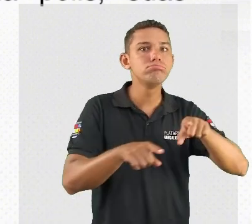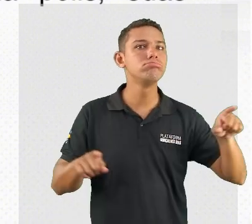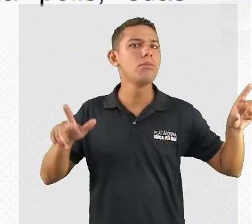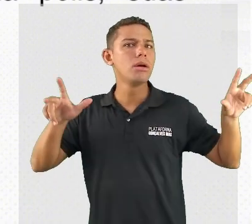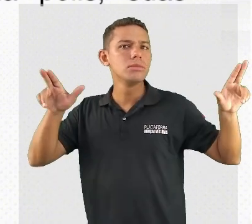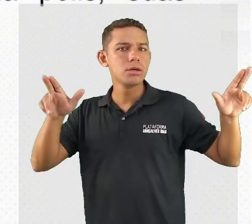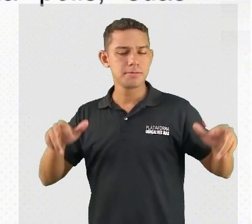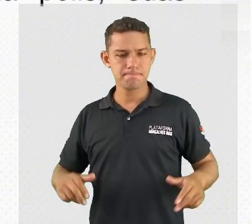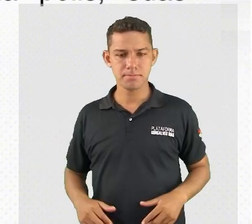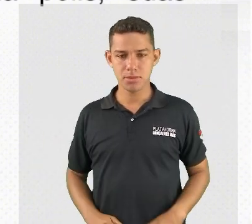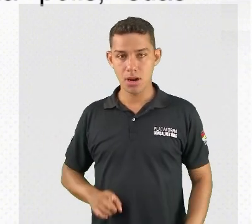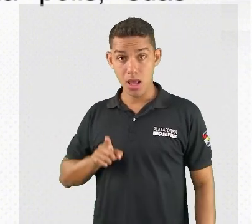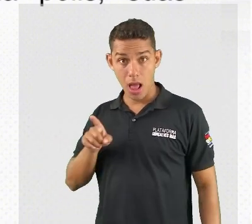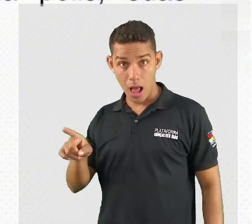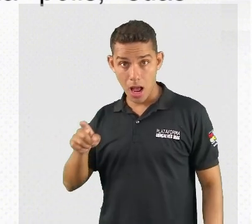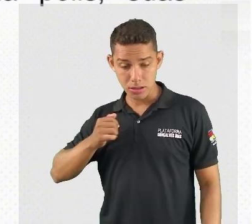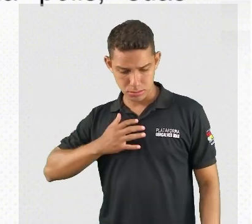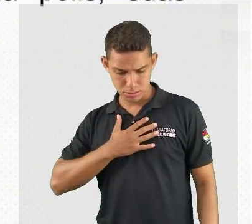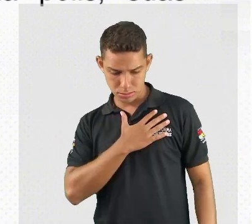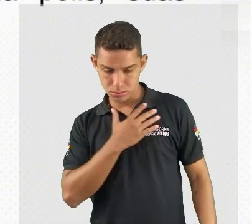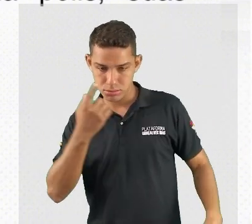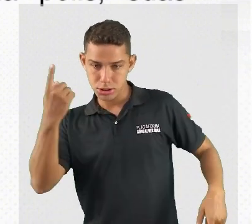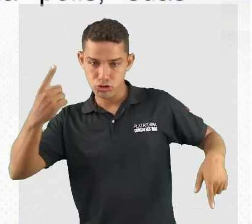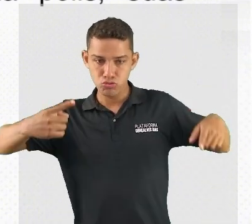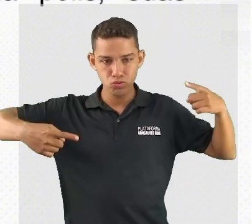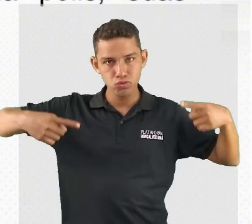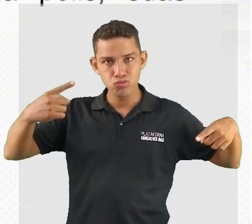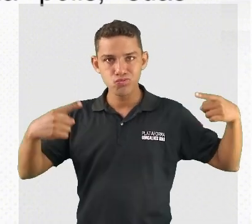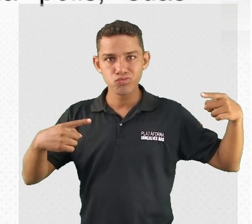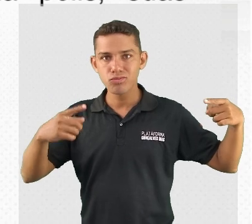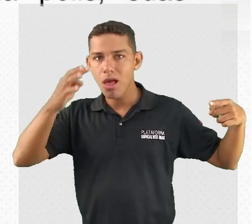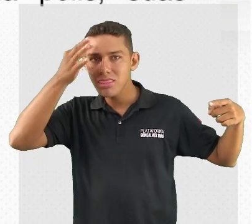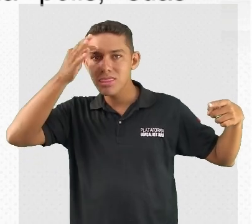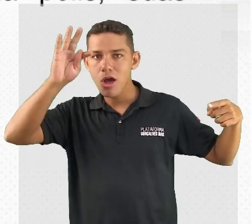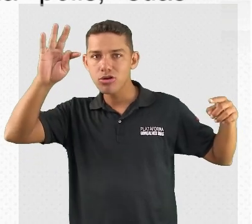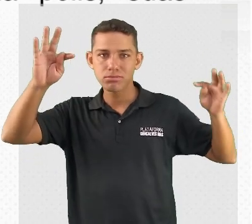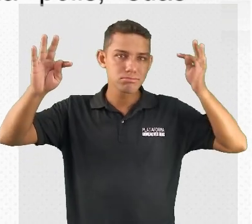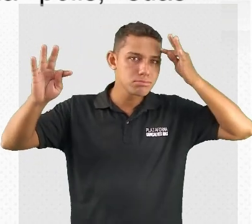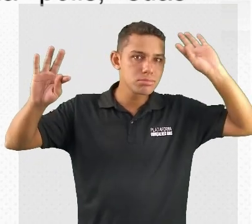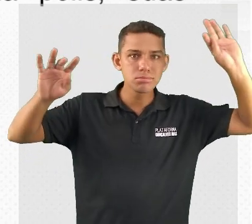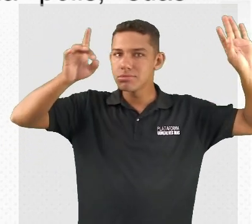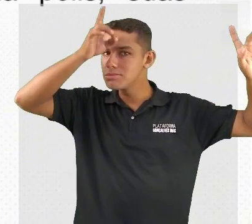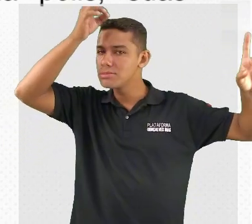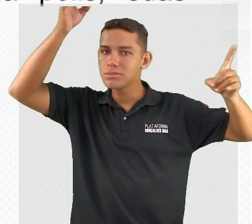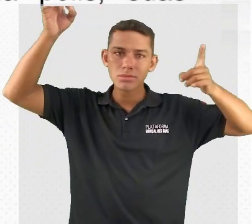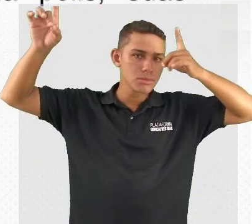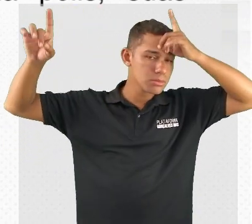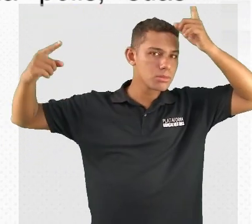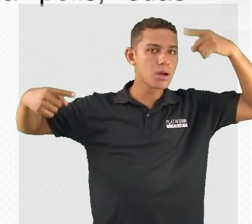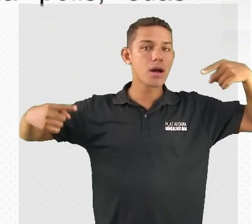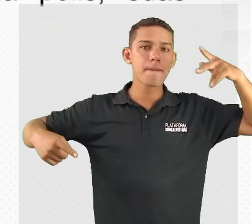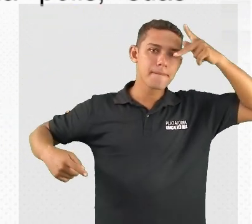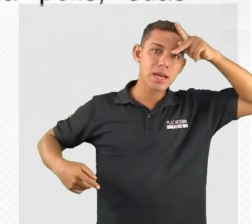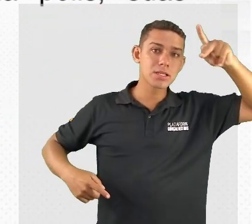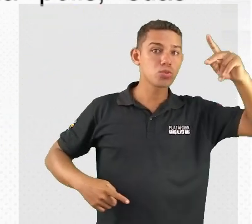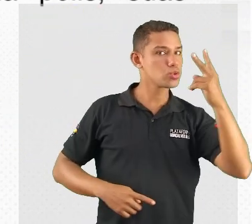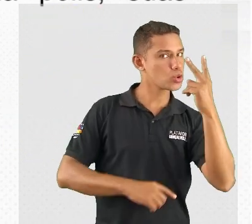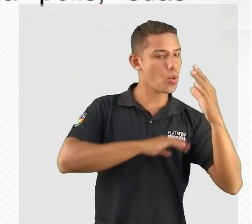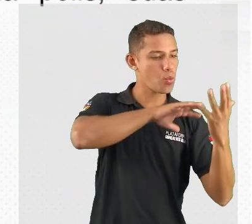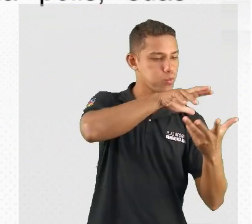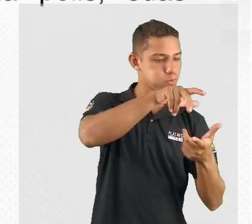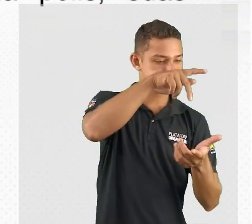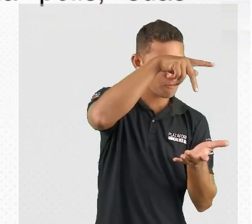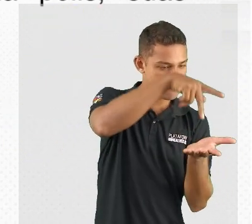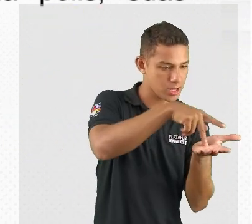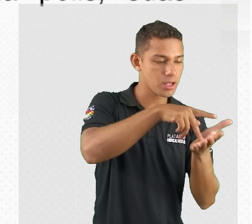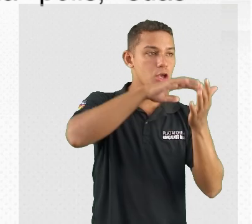já percebeu que Aristóteles se contrapõe ao Platão, inclusive na teoria das ideias. O Platão diz que tem dois mundos, um